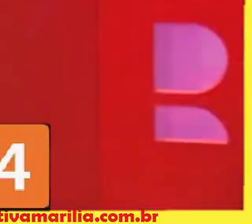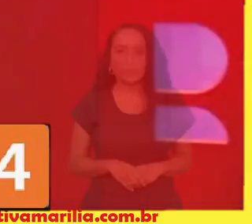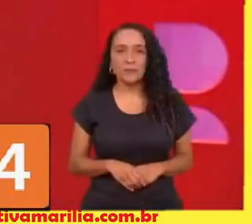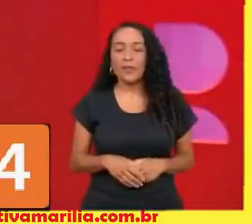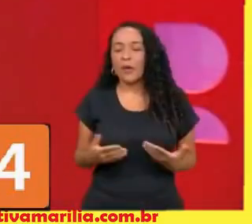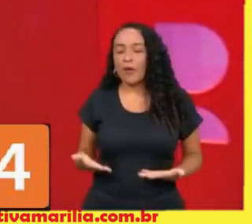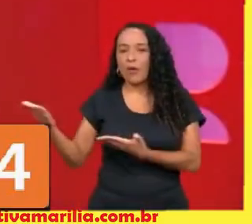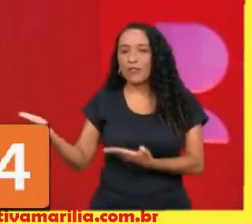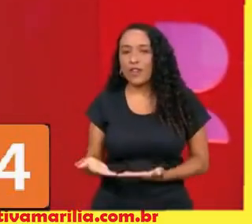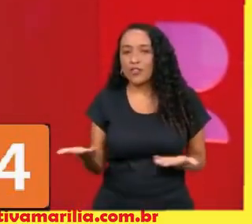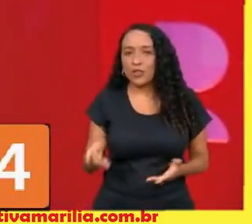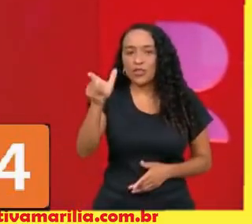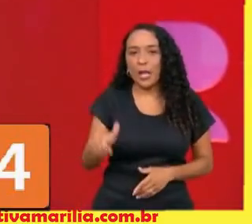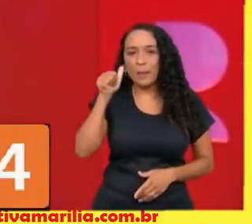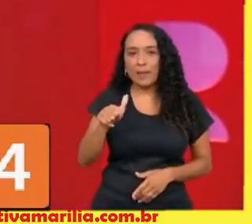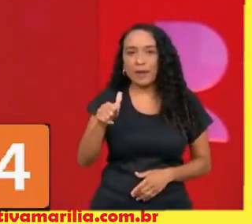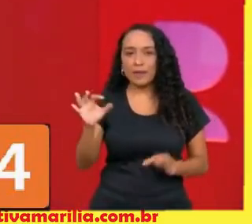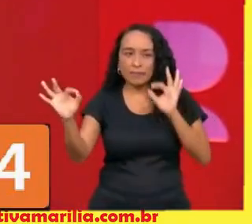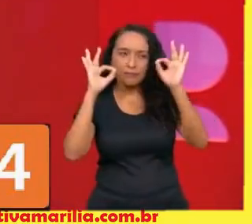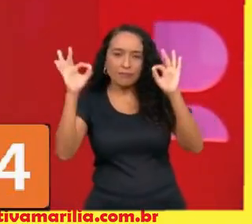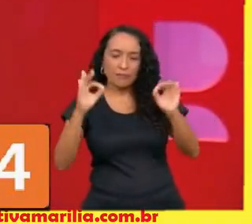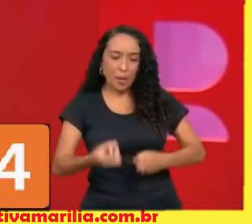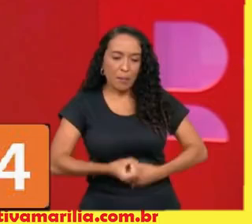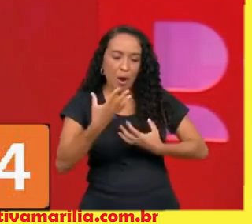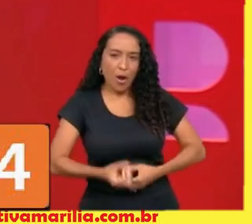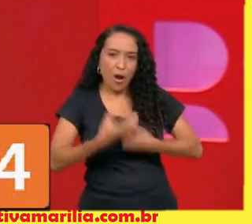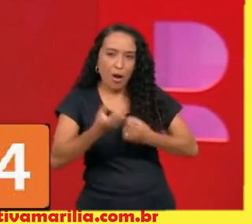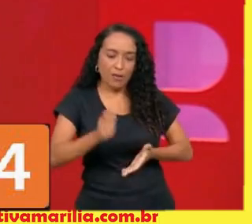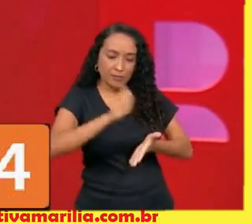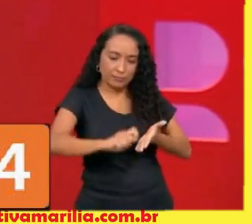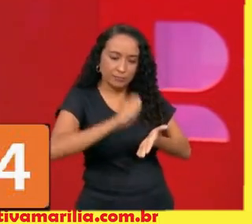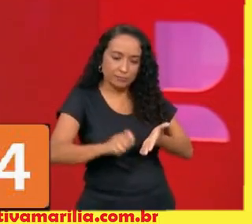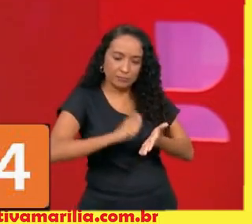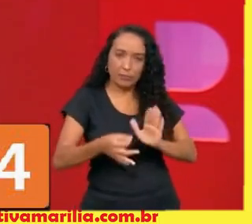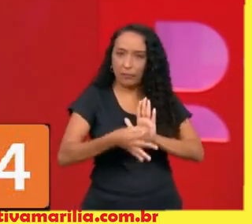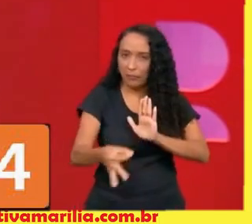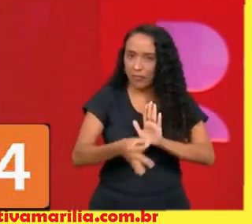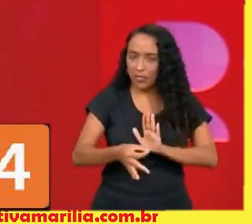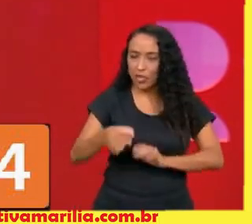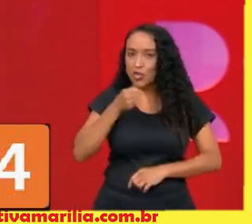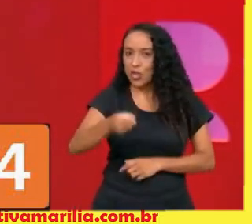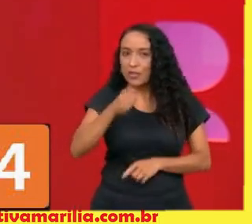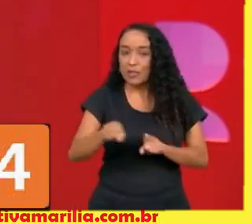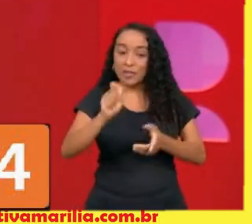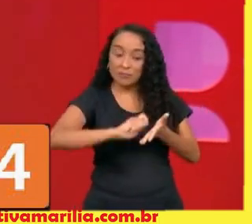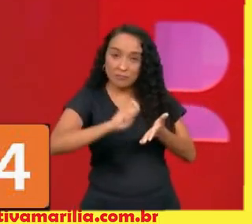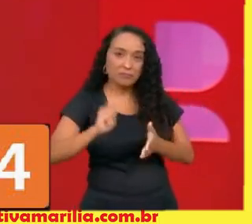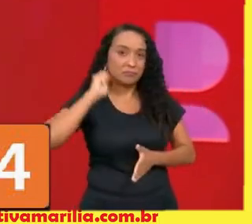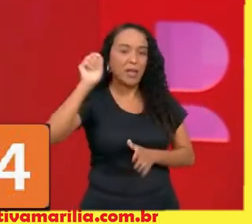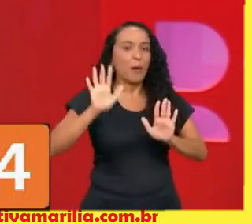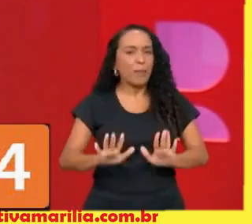Olha, a minha convidada de hoje é psicanalista, poeta, ensaísta, crítica literária, jornalista e escritora. Mas eu